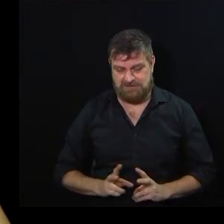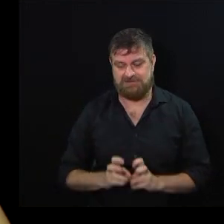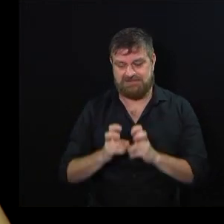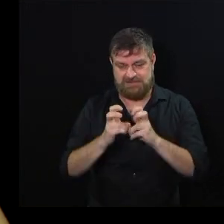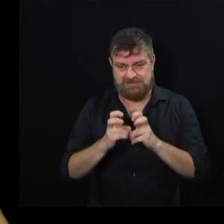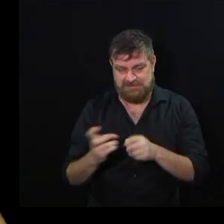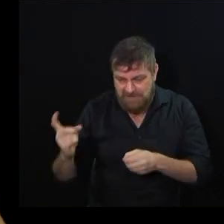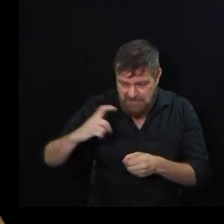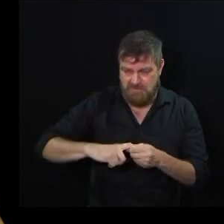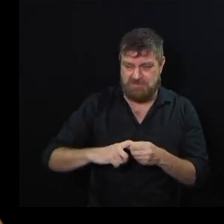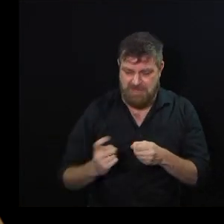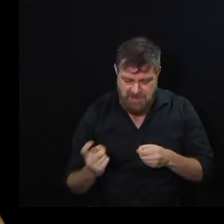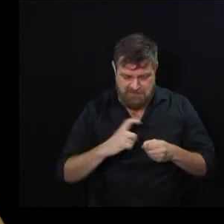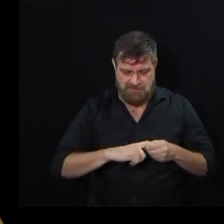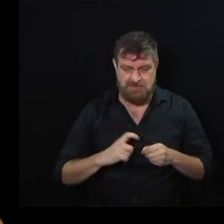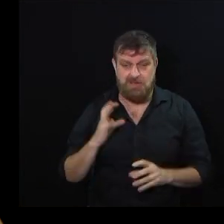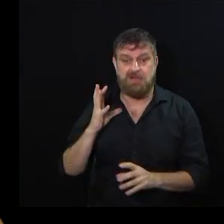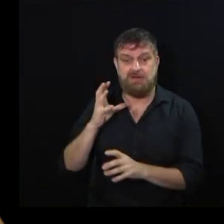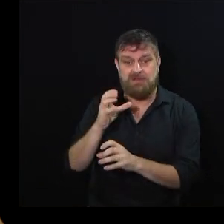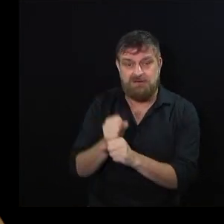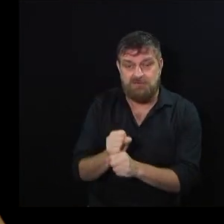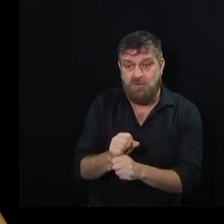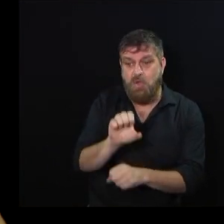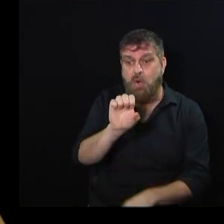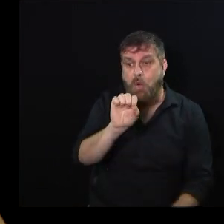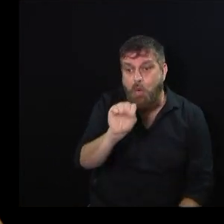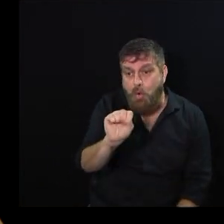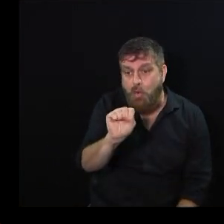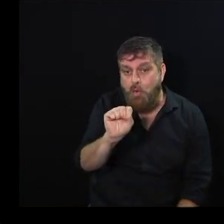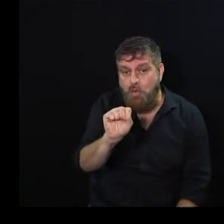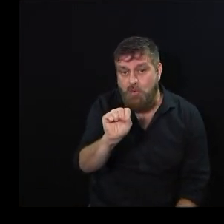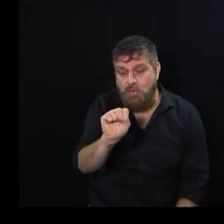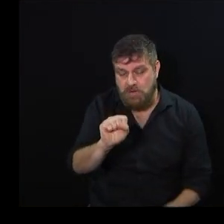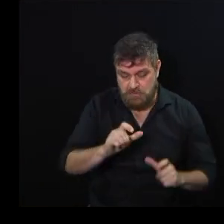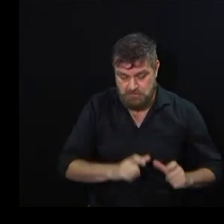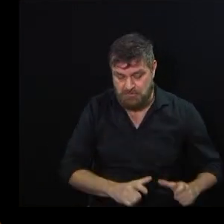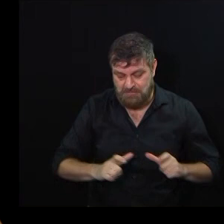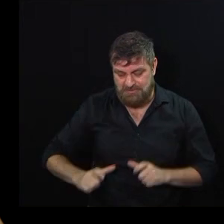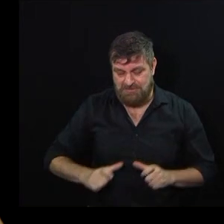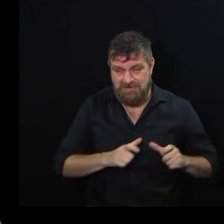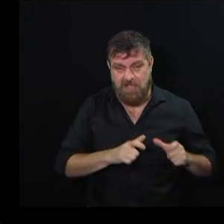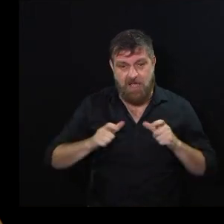ao todo, foram oito metástases que eu tive, né?